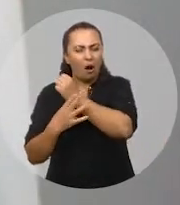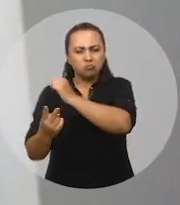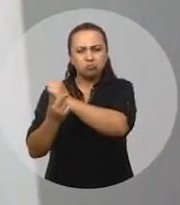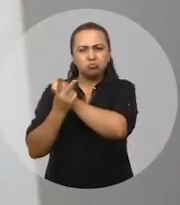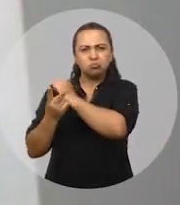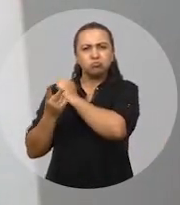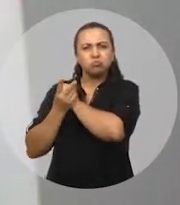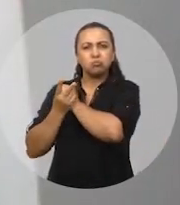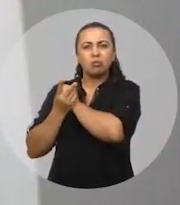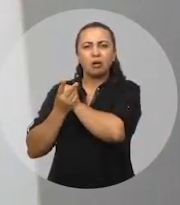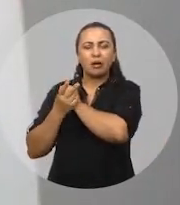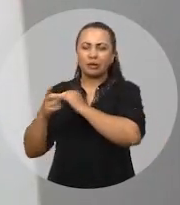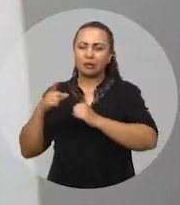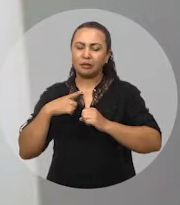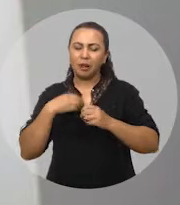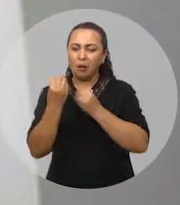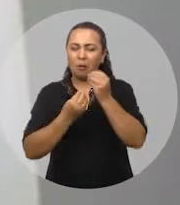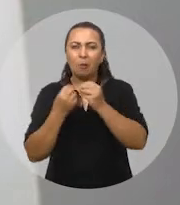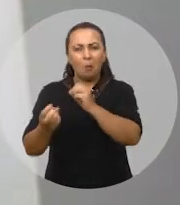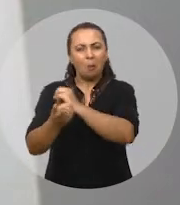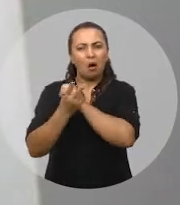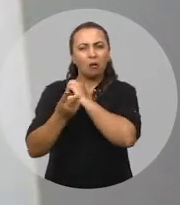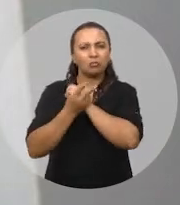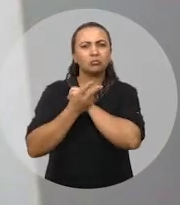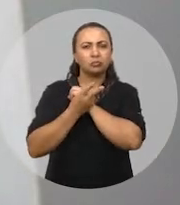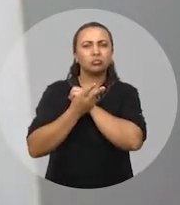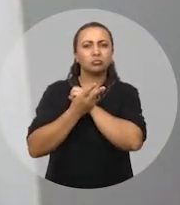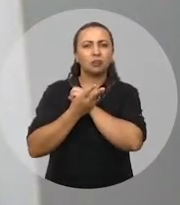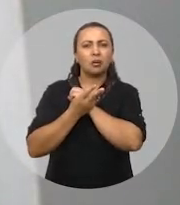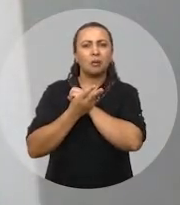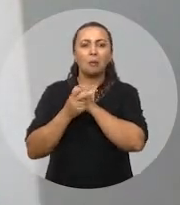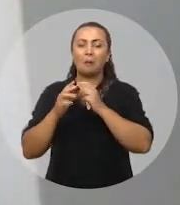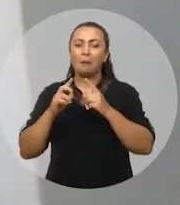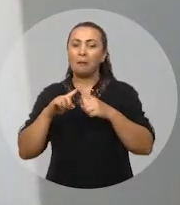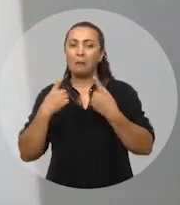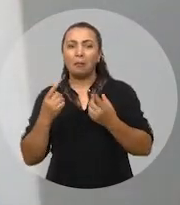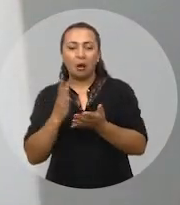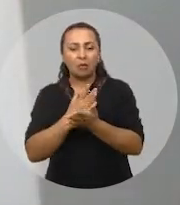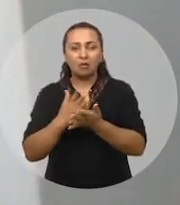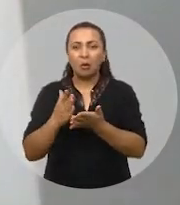tem mecanismos de defesa para nos proteger,